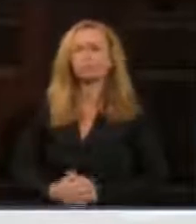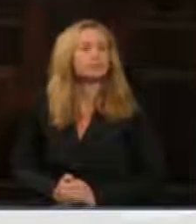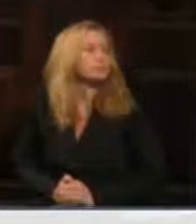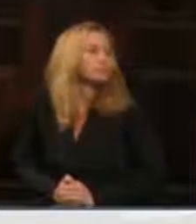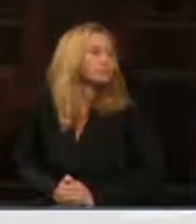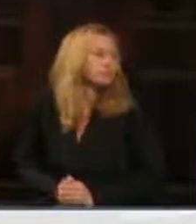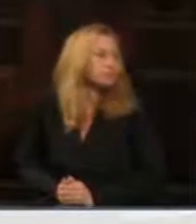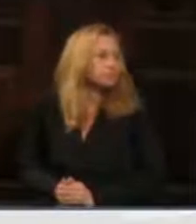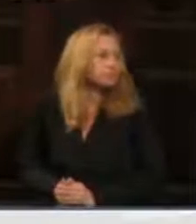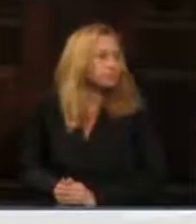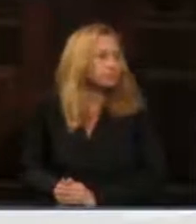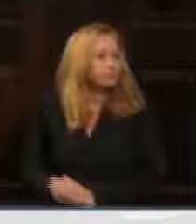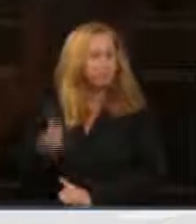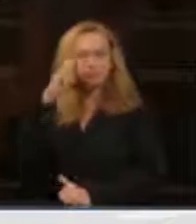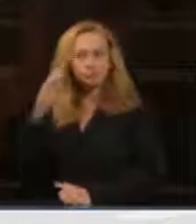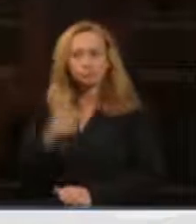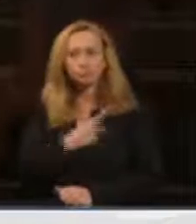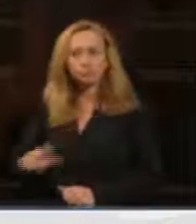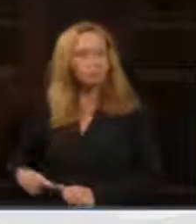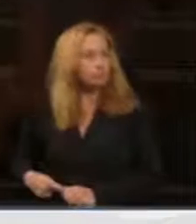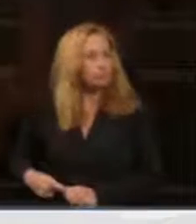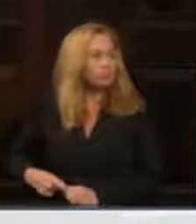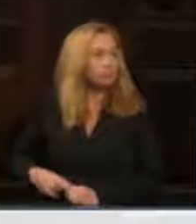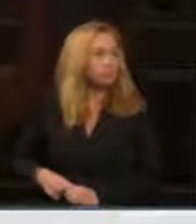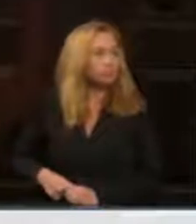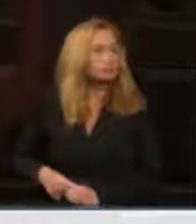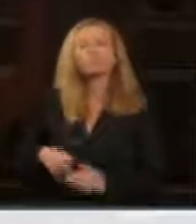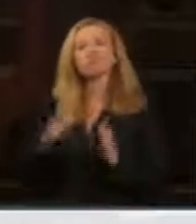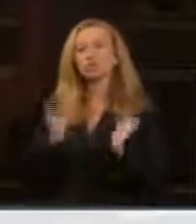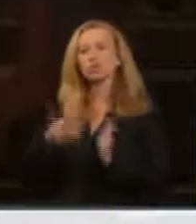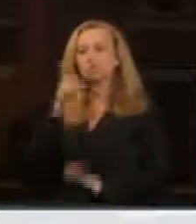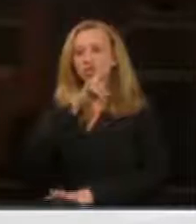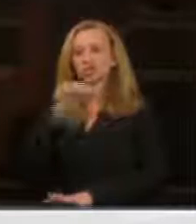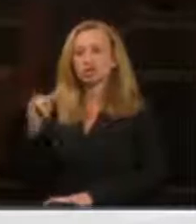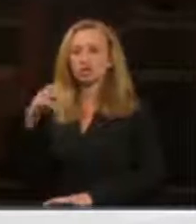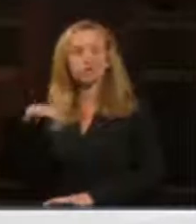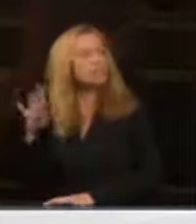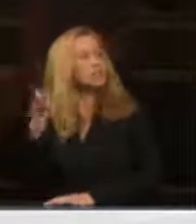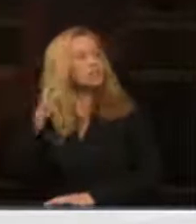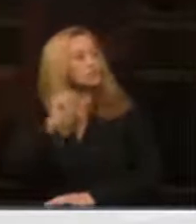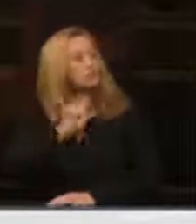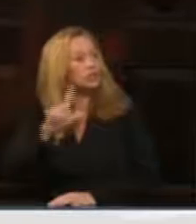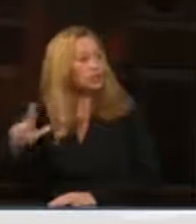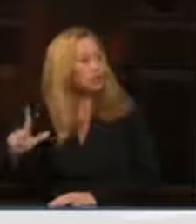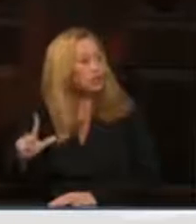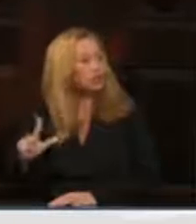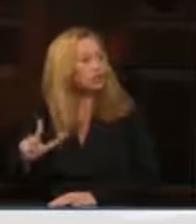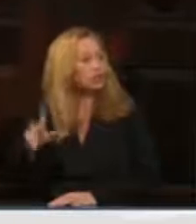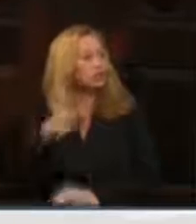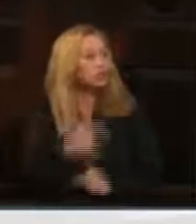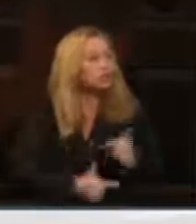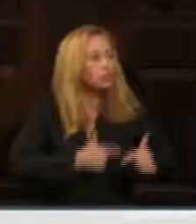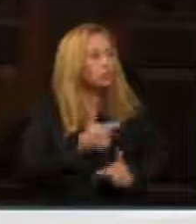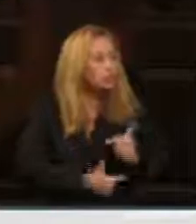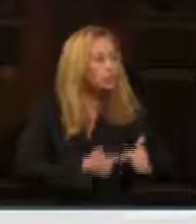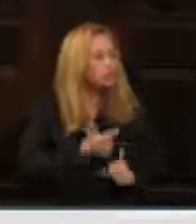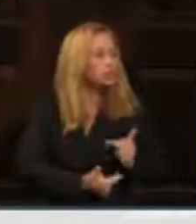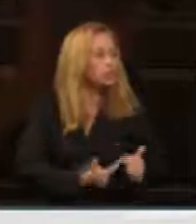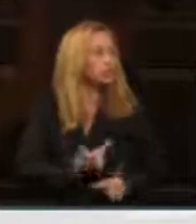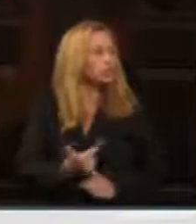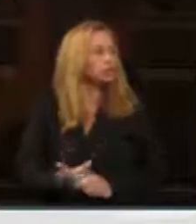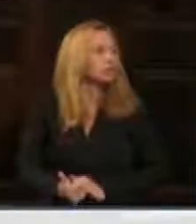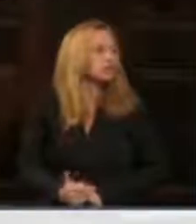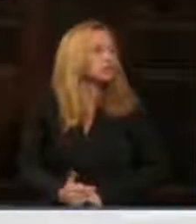E para isso, senhor presidente, trago aqui, hoje é o Dia Internacional de Luta pela